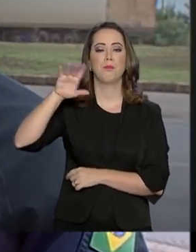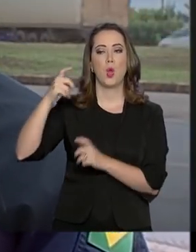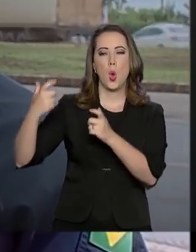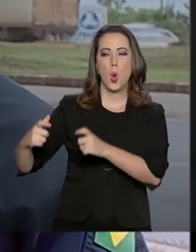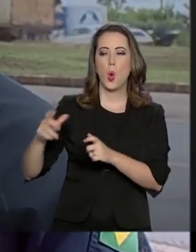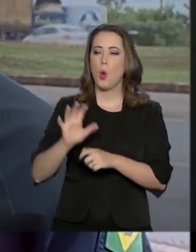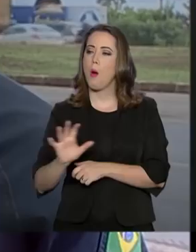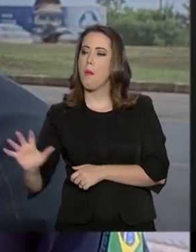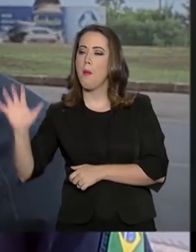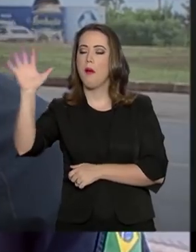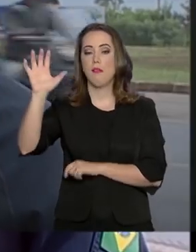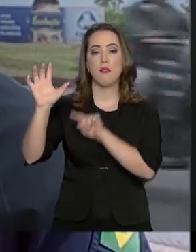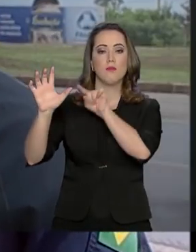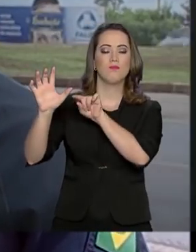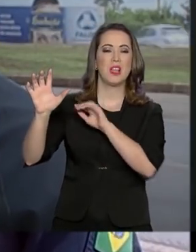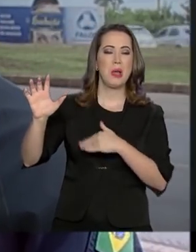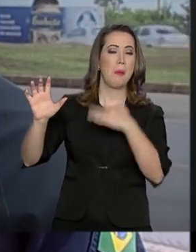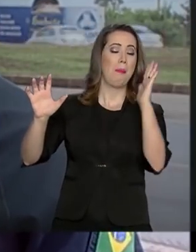onde há